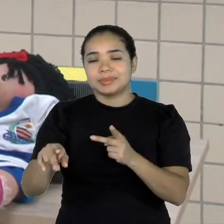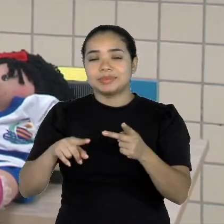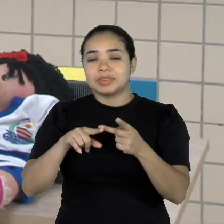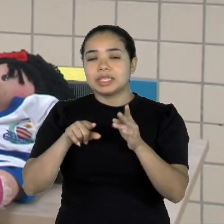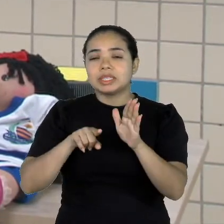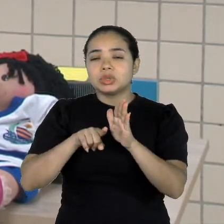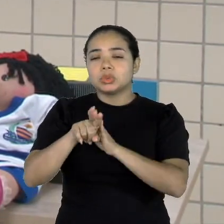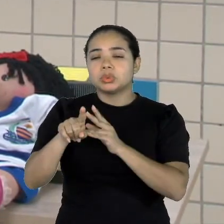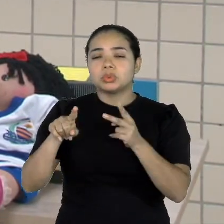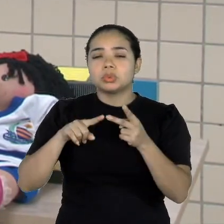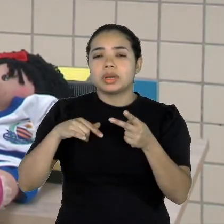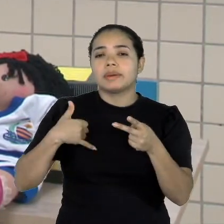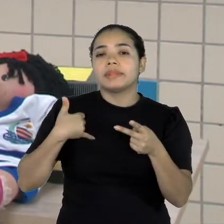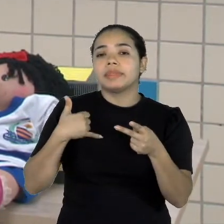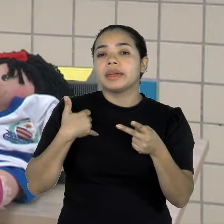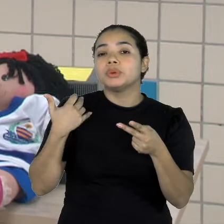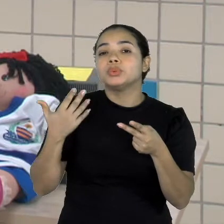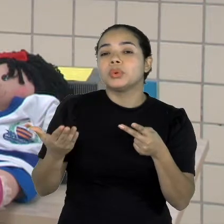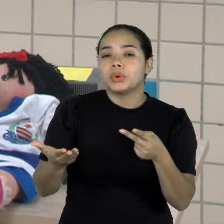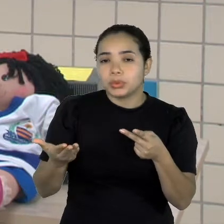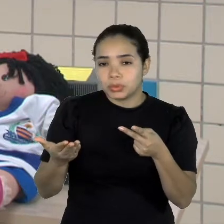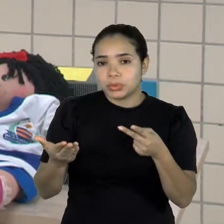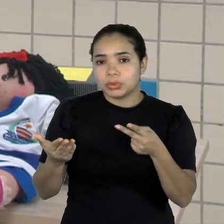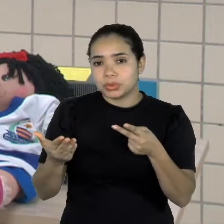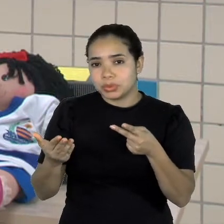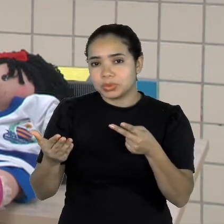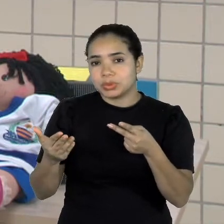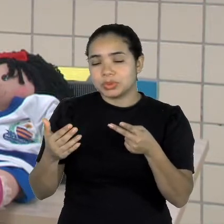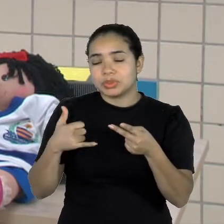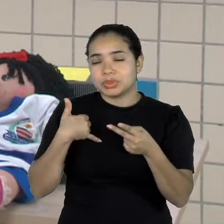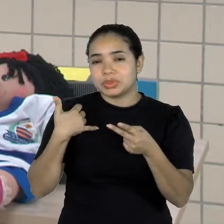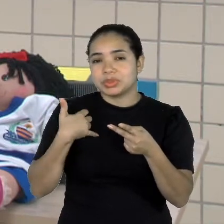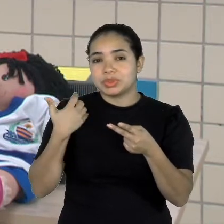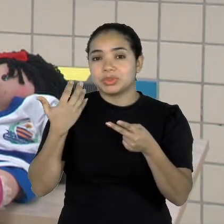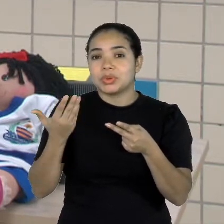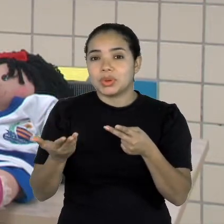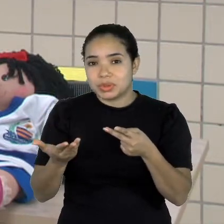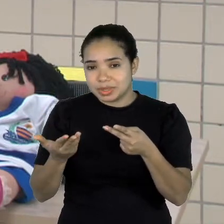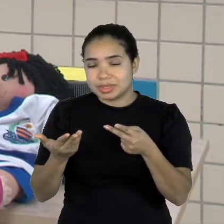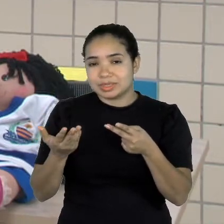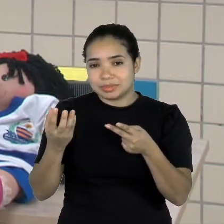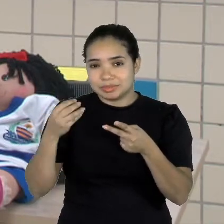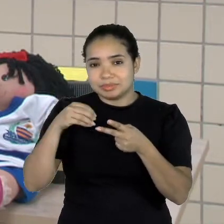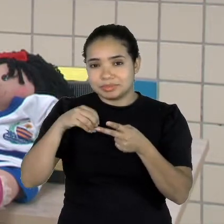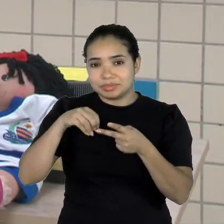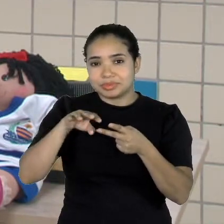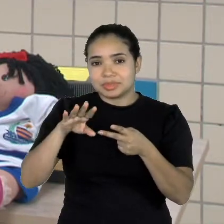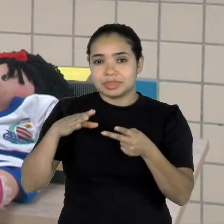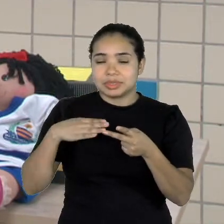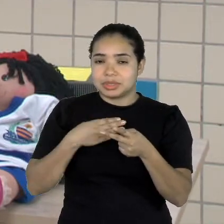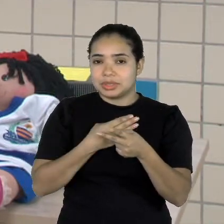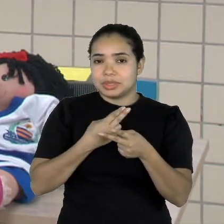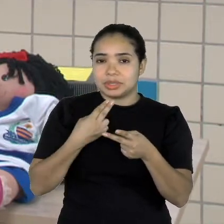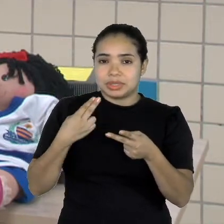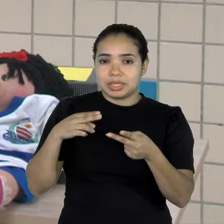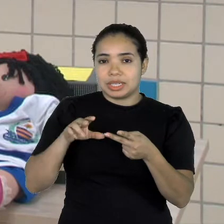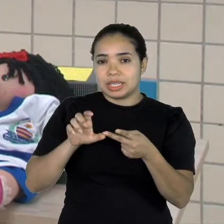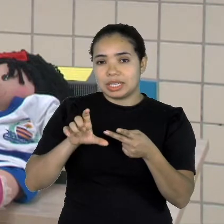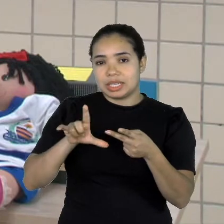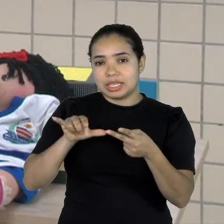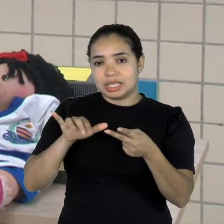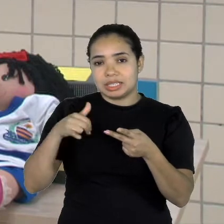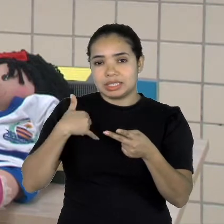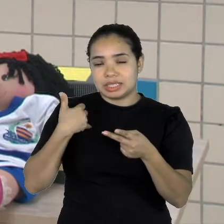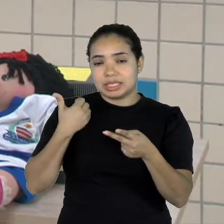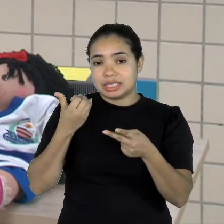a idade dele? Foi o segundo dado que eles nos deu. Meu nome é Eliezer, tenho